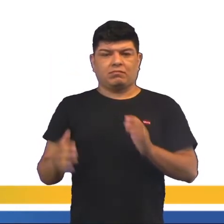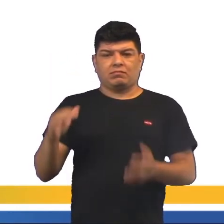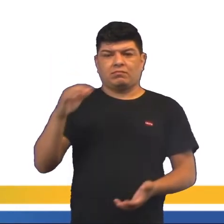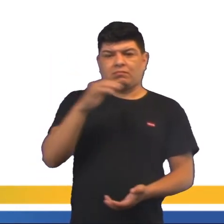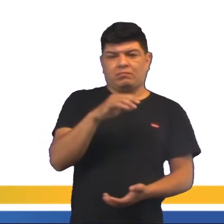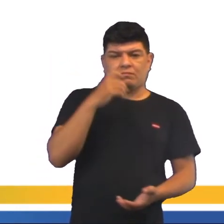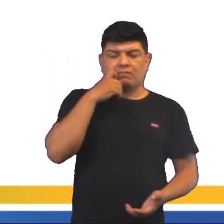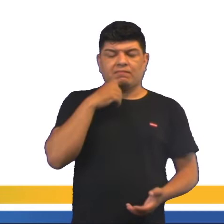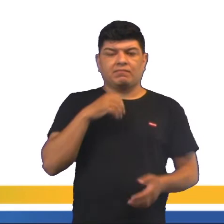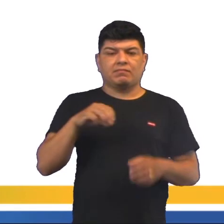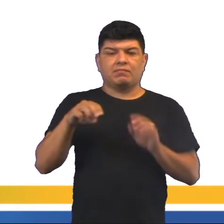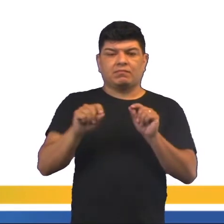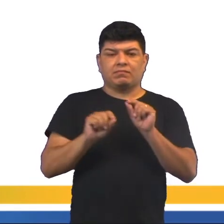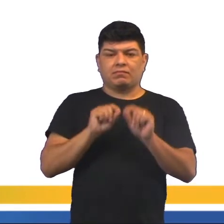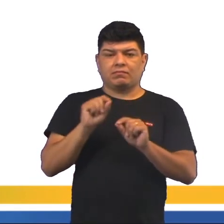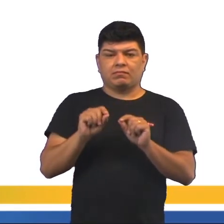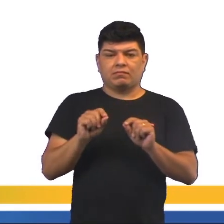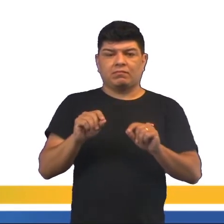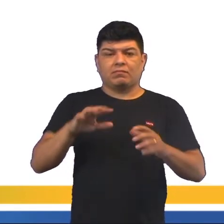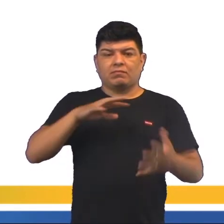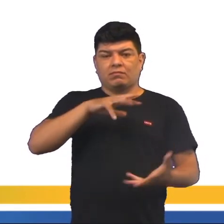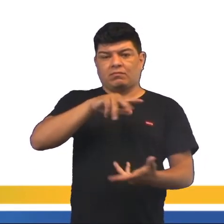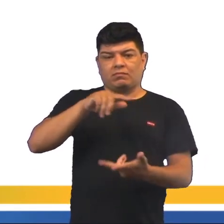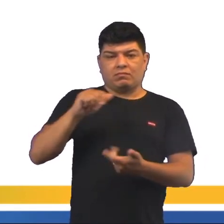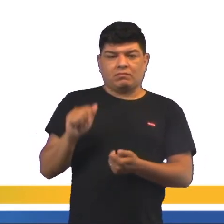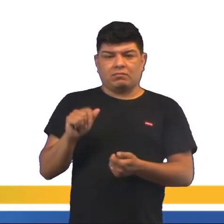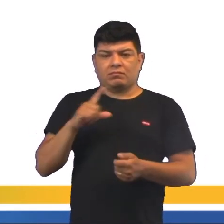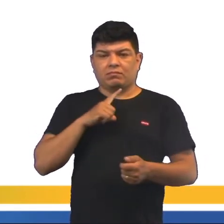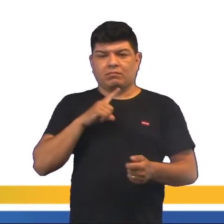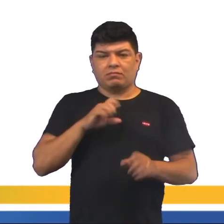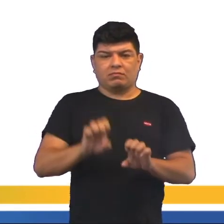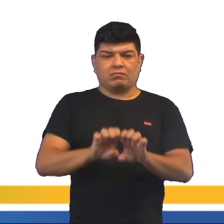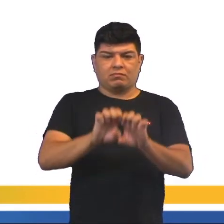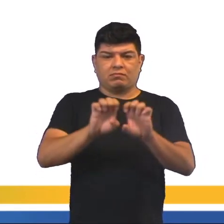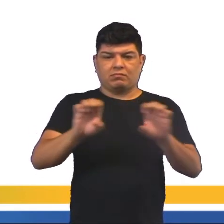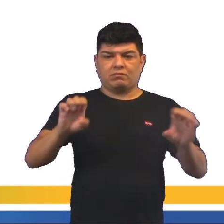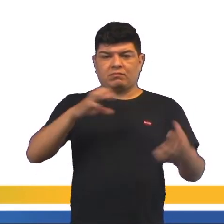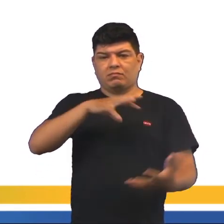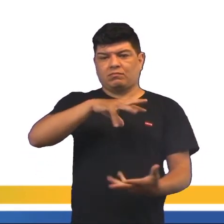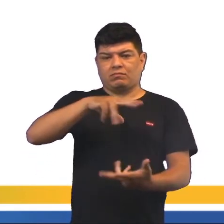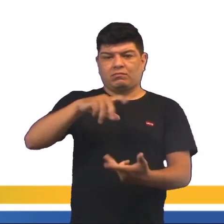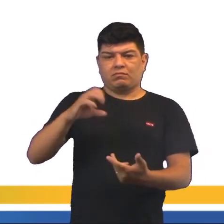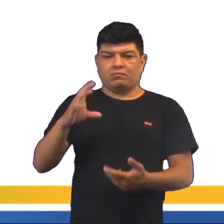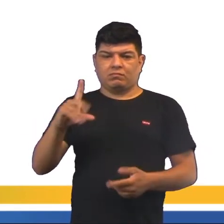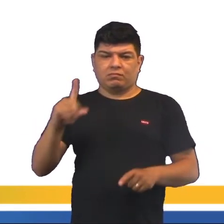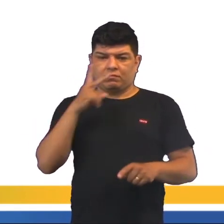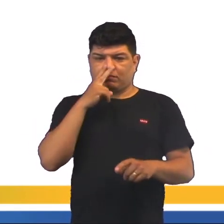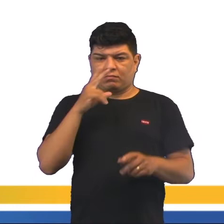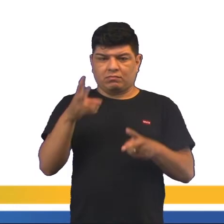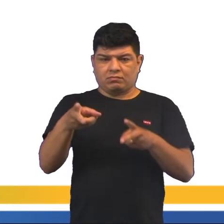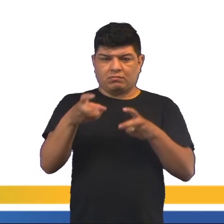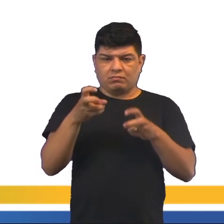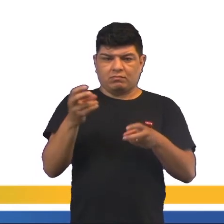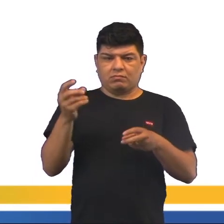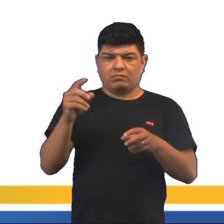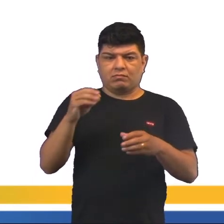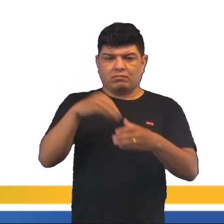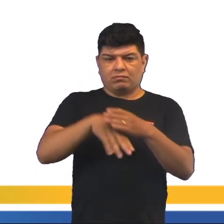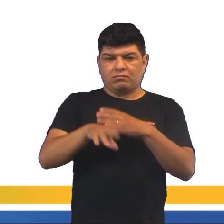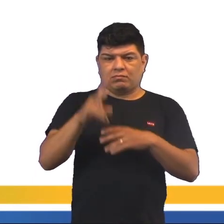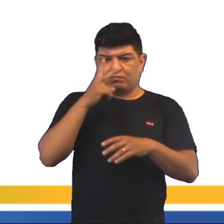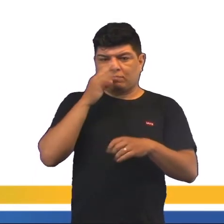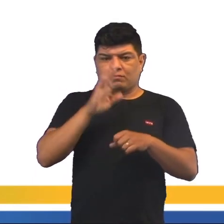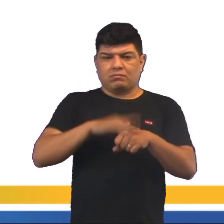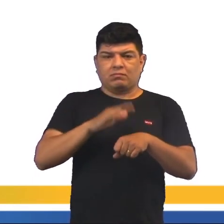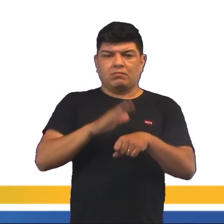no panorama mediterrâneo, as quais atingem as estruturas do mundo clássico. Identifique, dentre as transformações abaixo, a